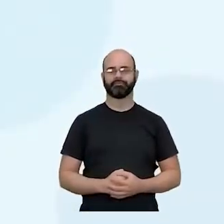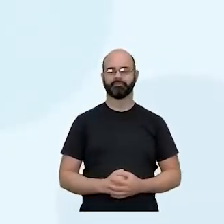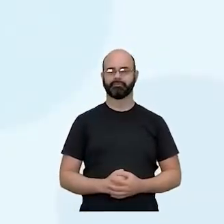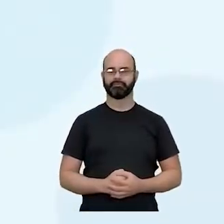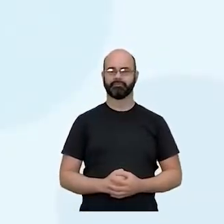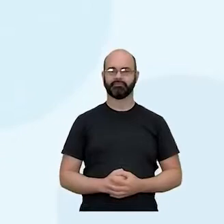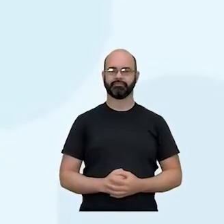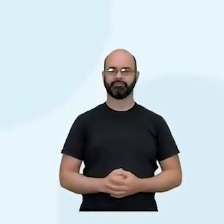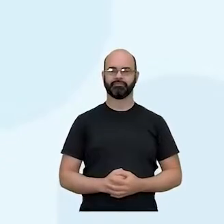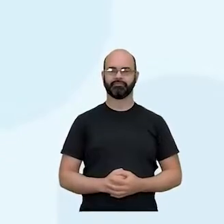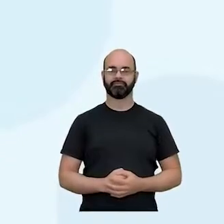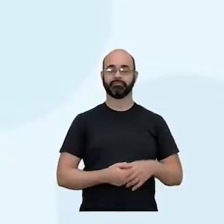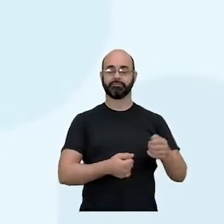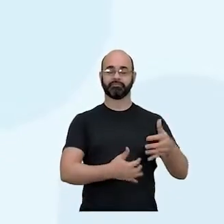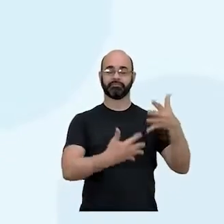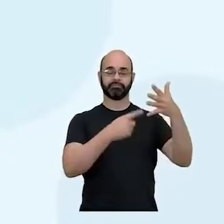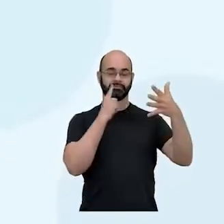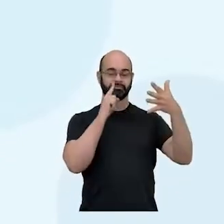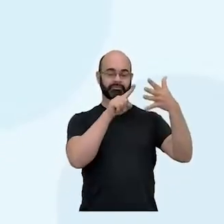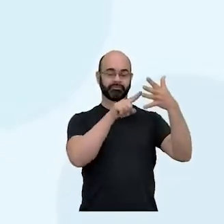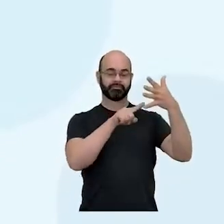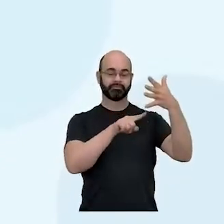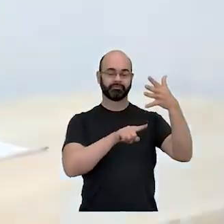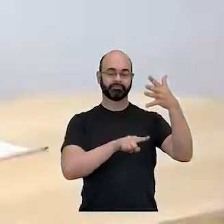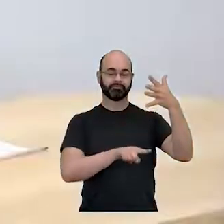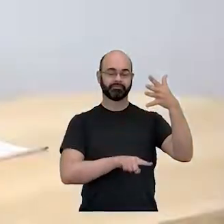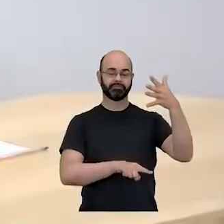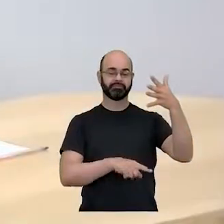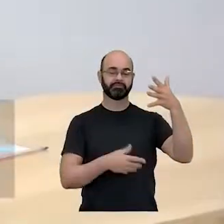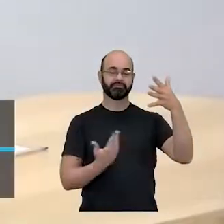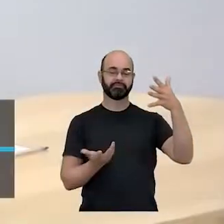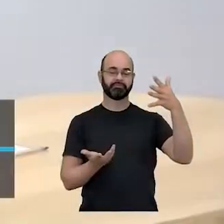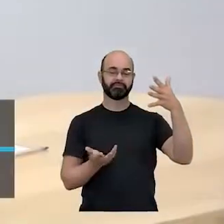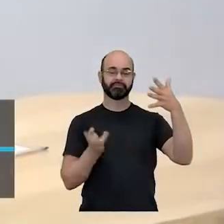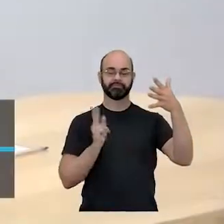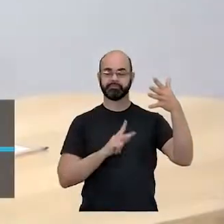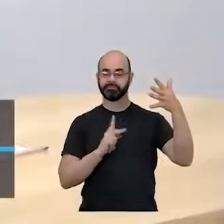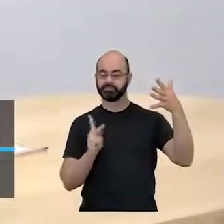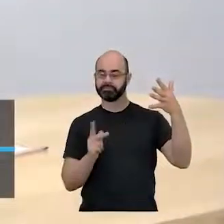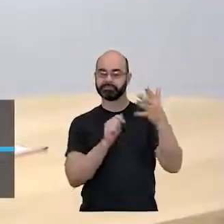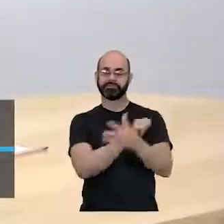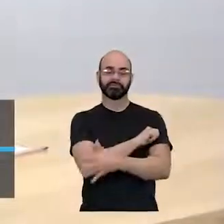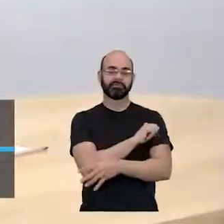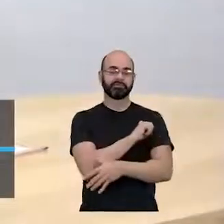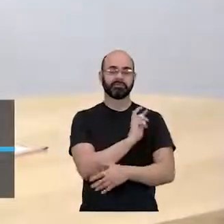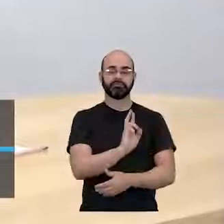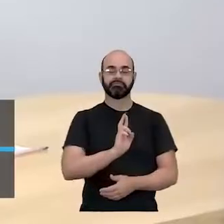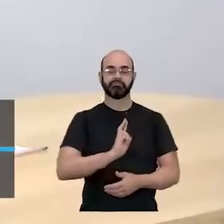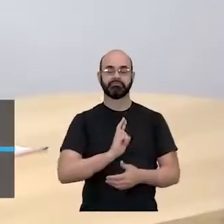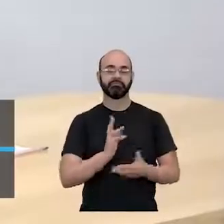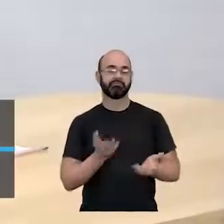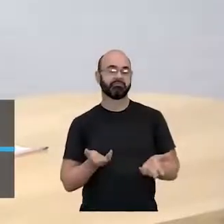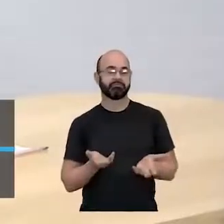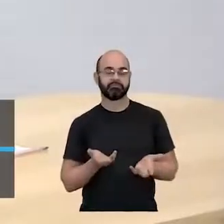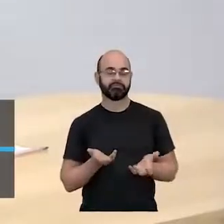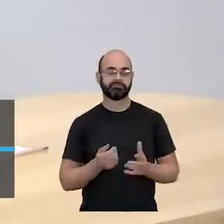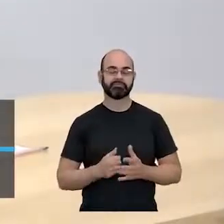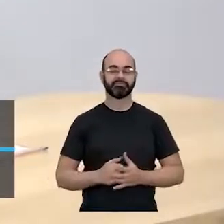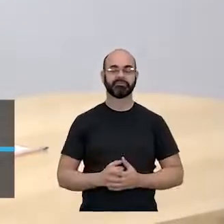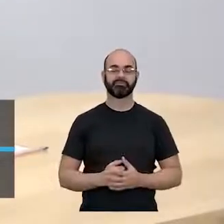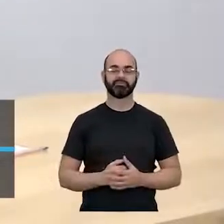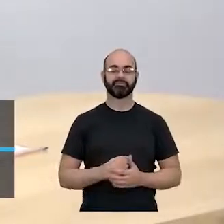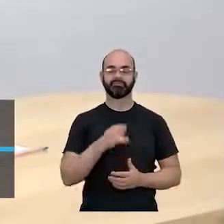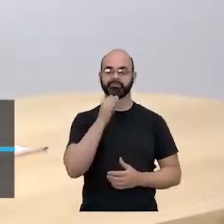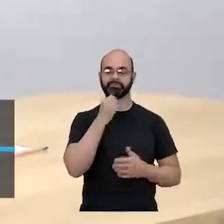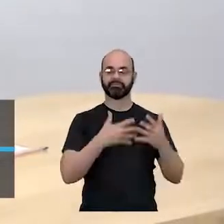Vamos ver quem vai chegar primeiro. Primeira, professor, professora, alunos que vão trazer aqui nosso primeiro exemplo